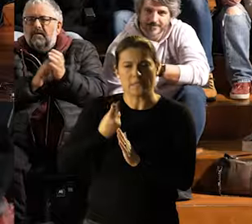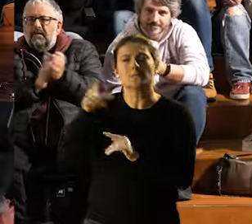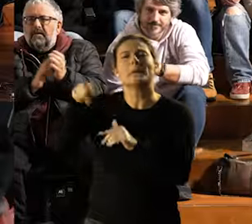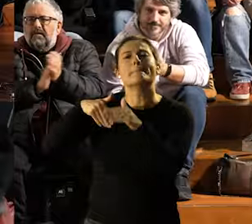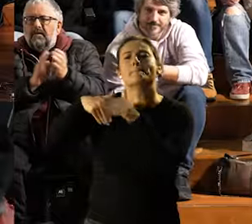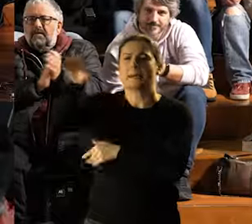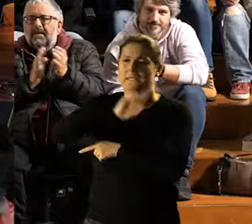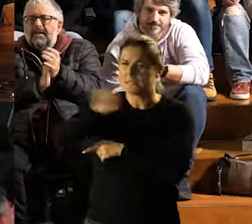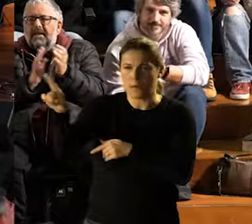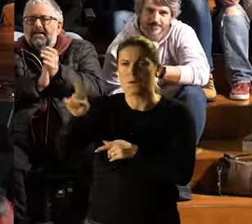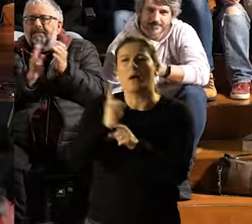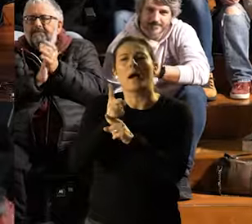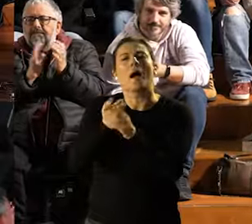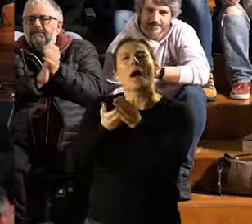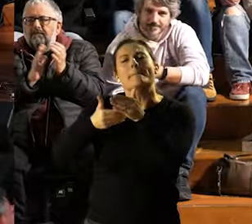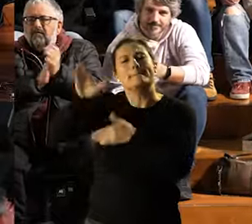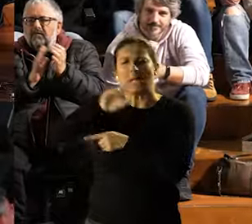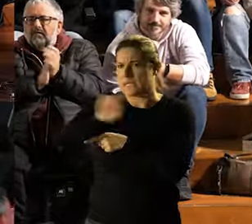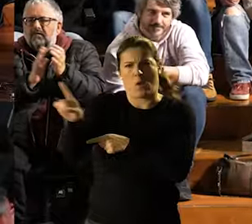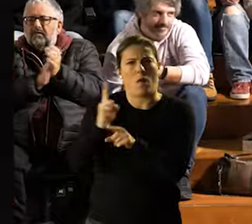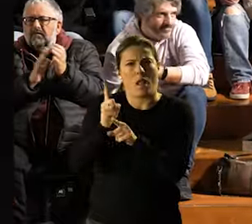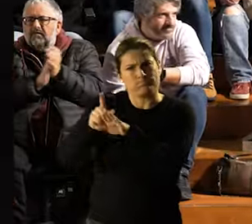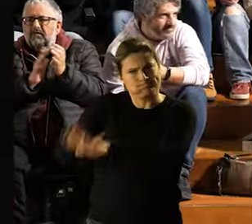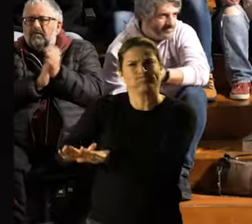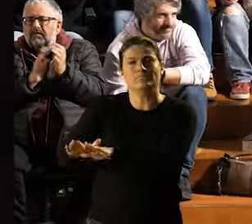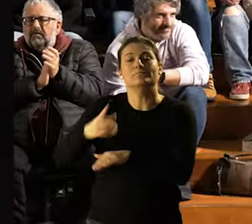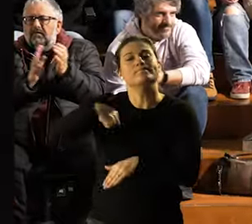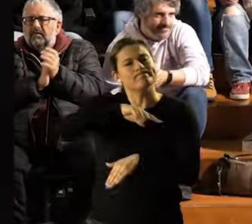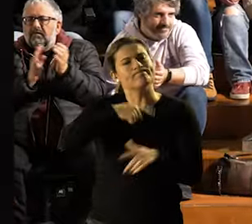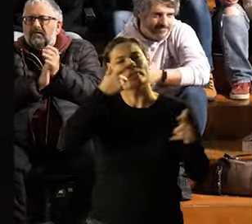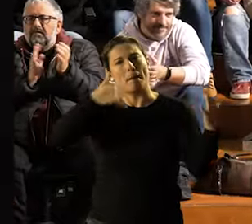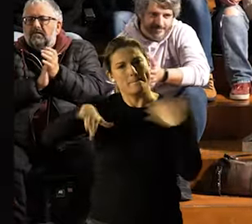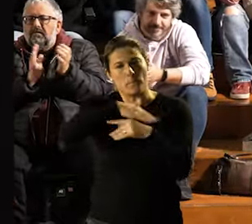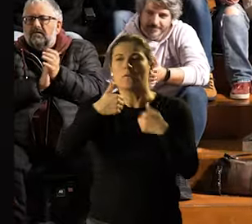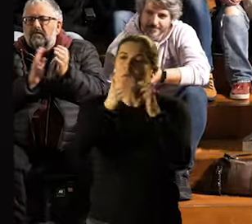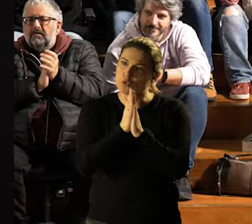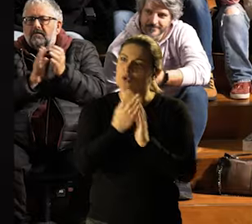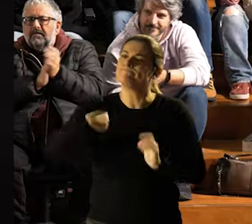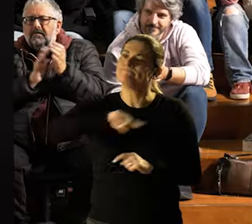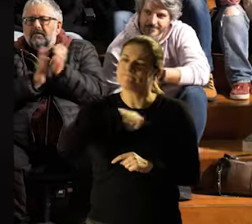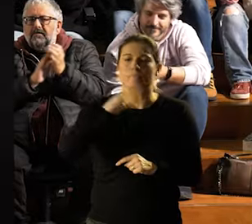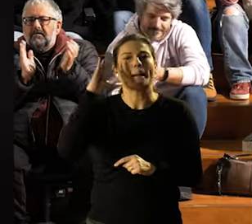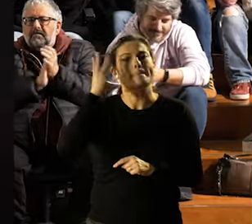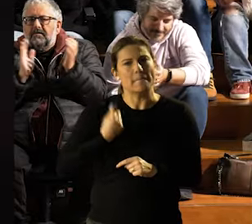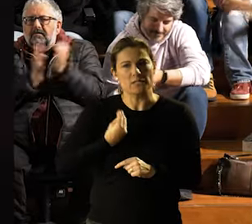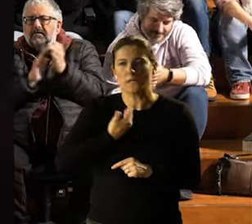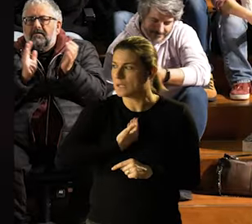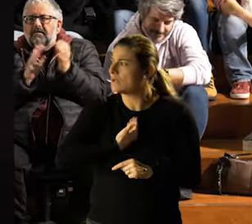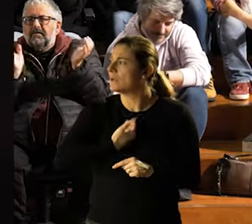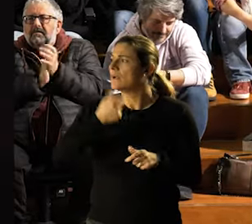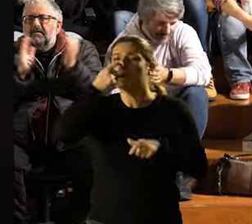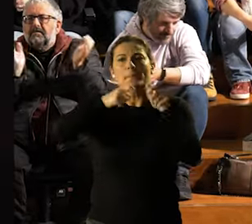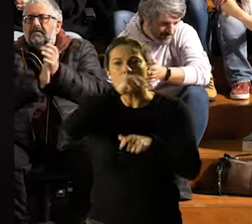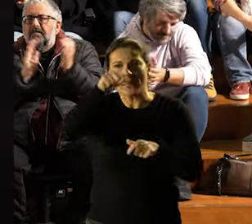não passarão somos ess povo hoje somos todos filhos e filhas podem